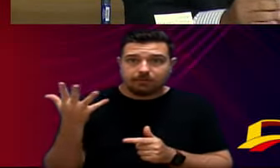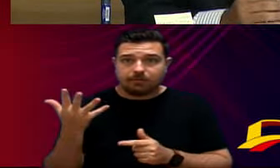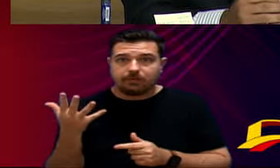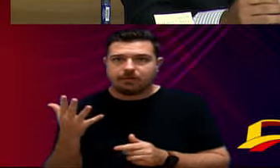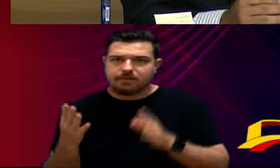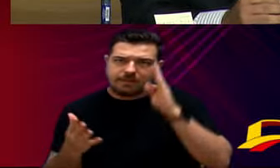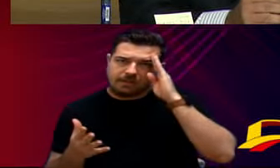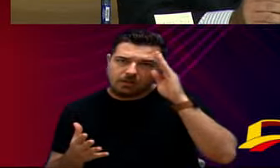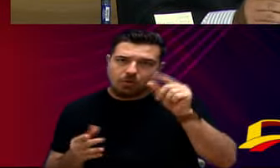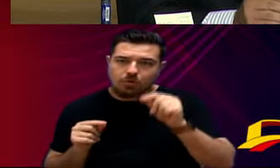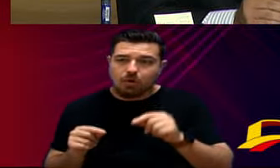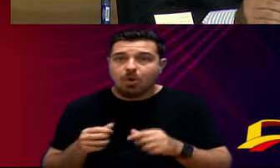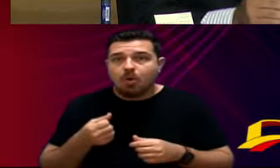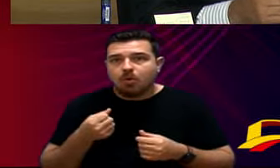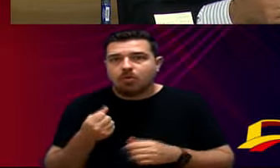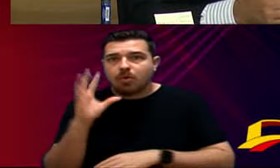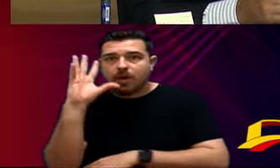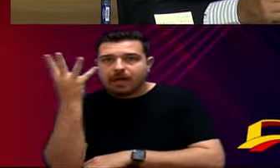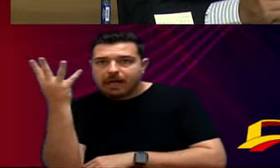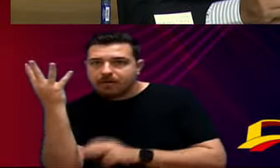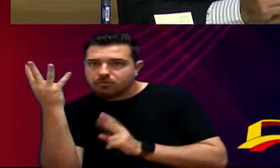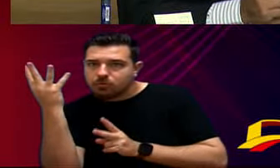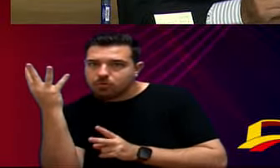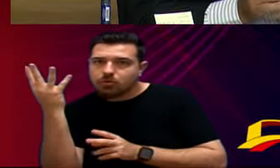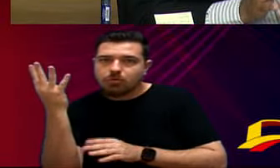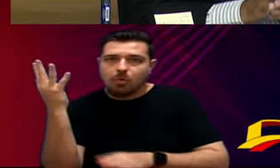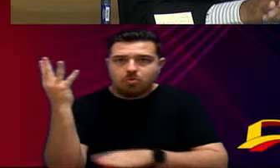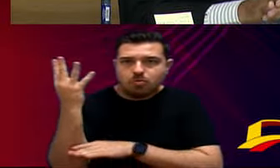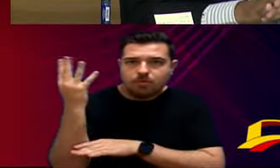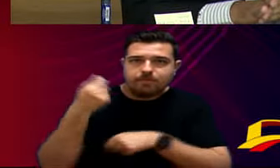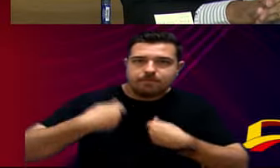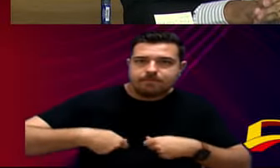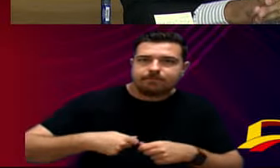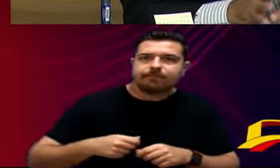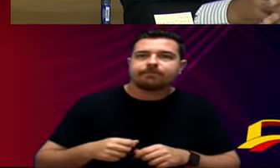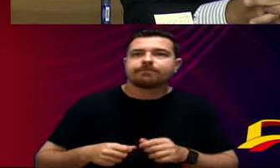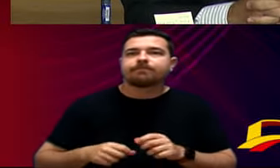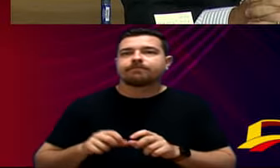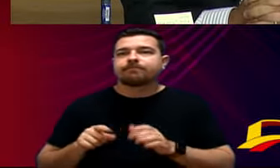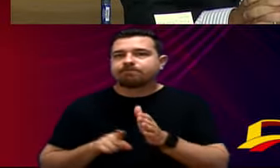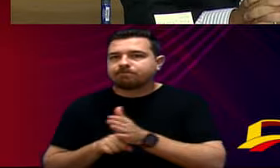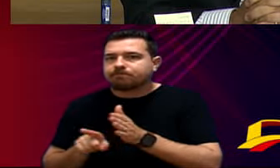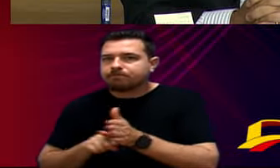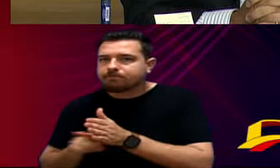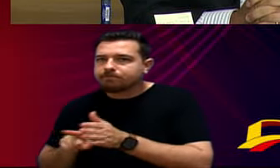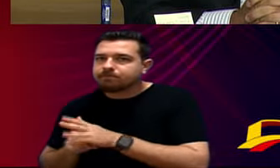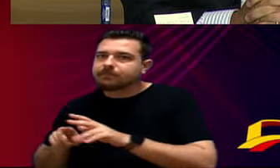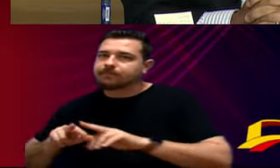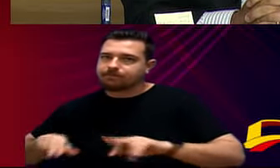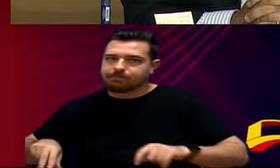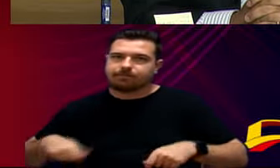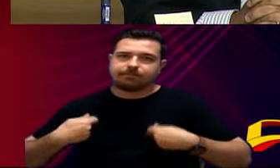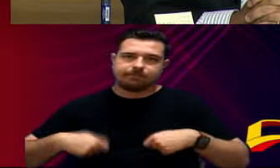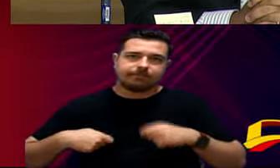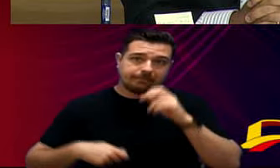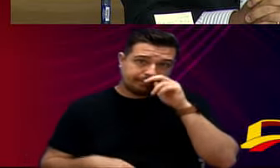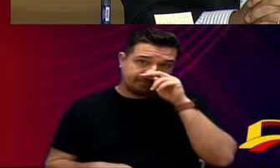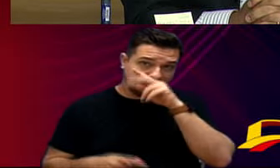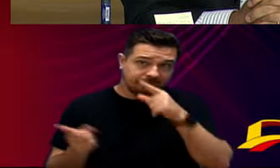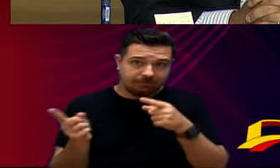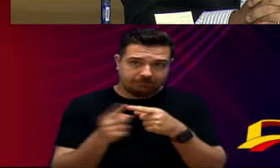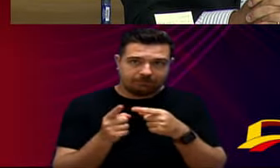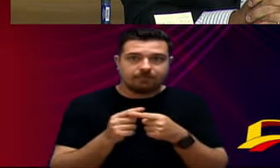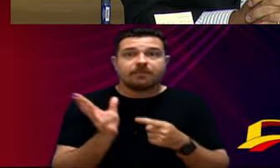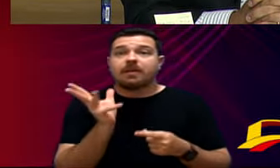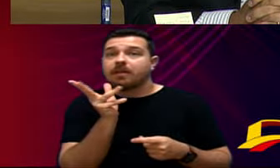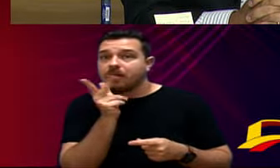importante se retira árvore ou não então tem vários poréns aí que a gente tem então dois duas questões uma é a